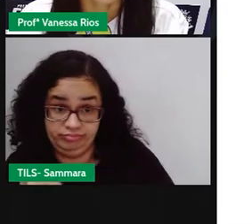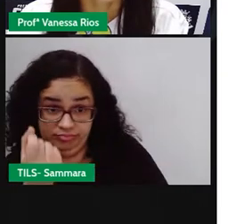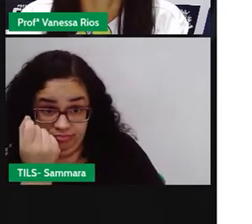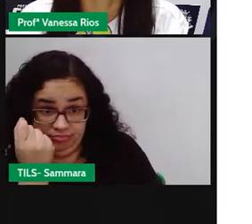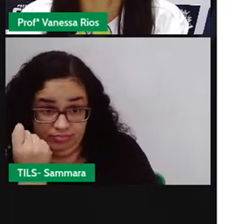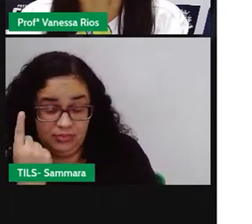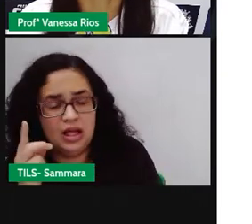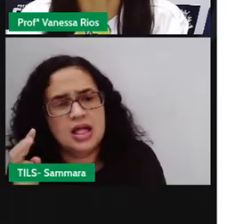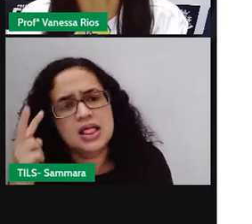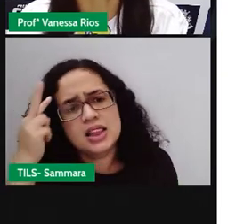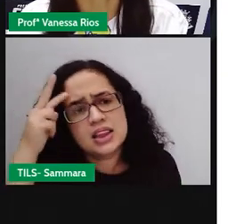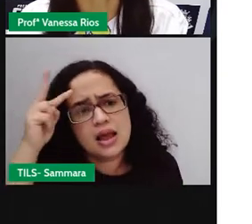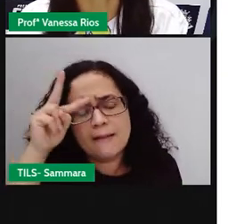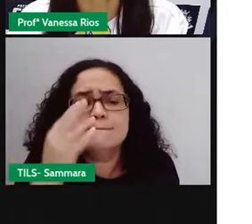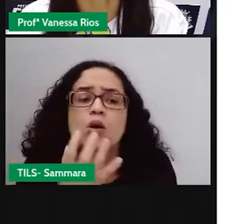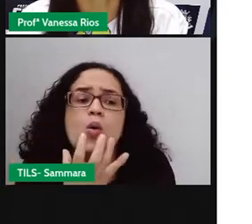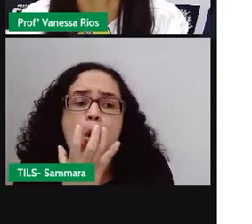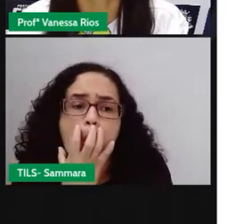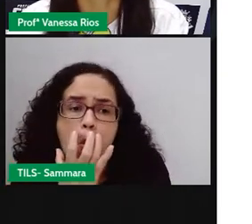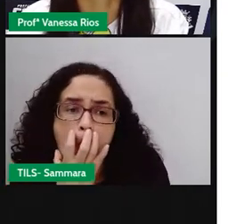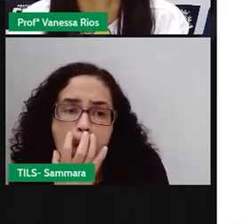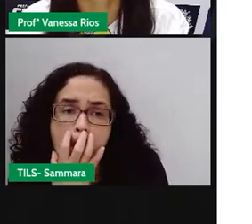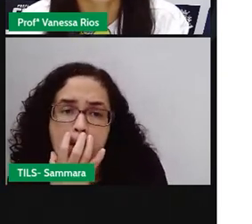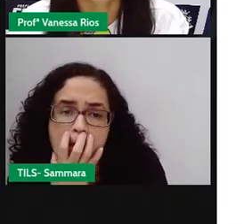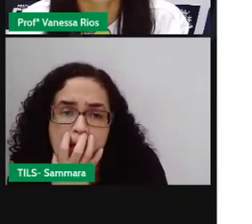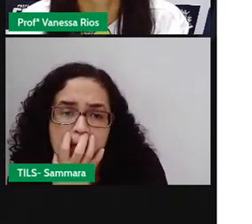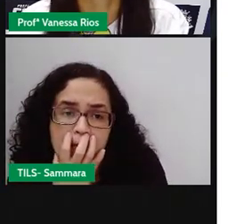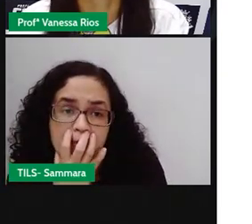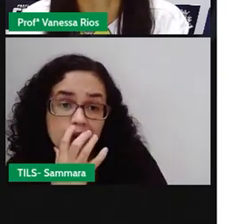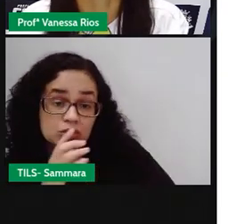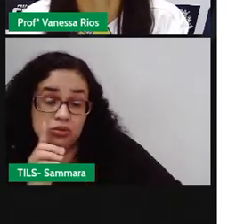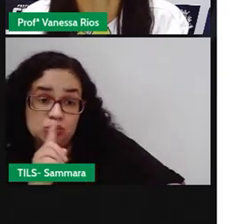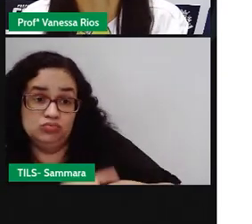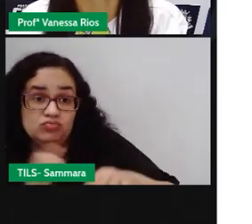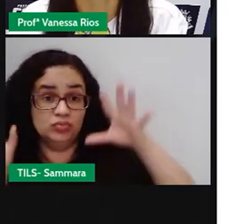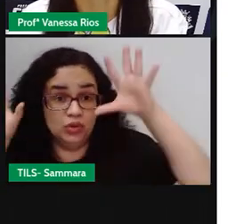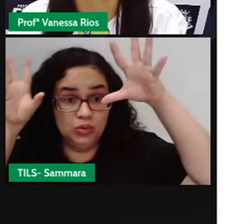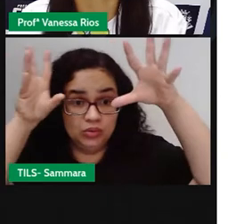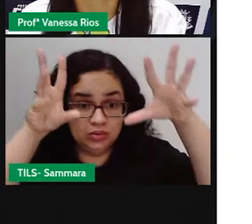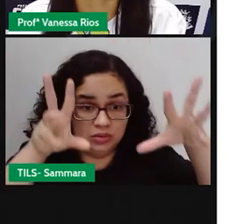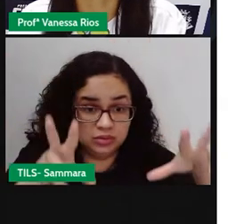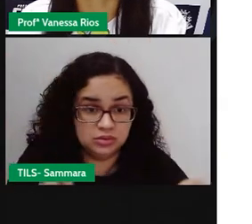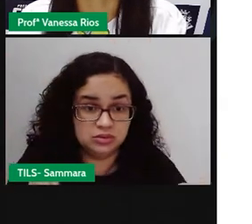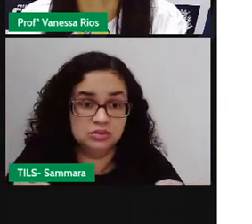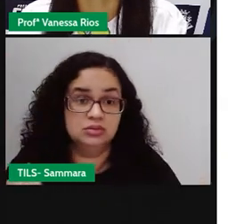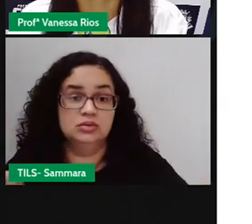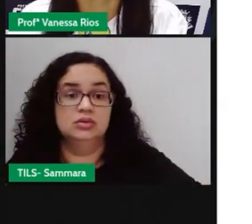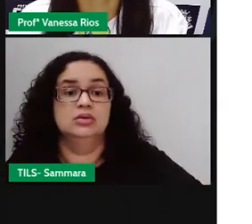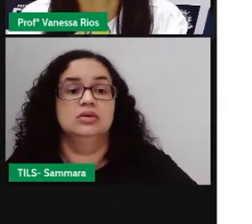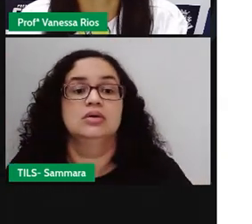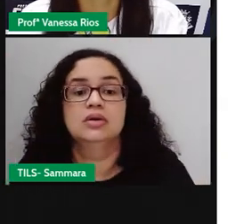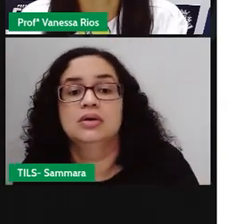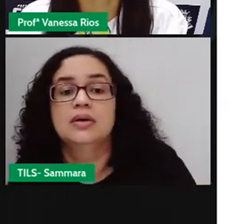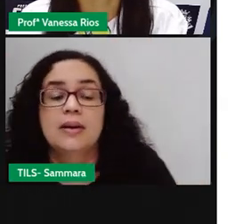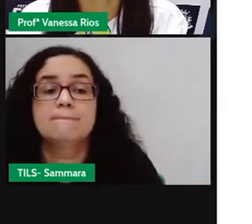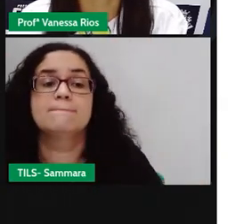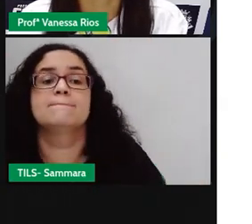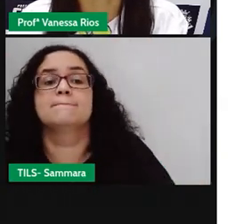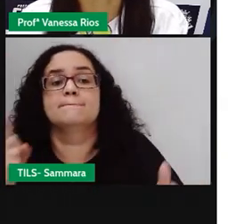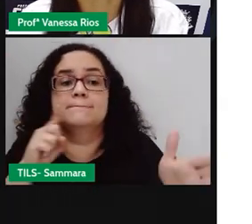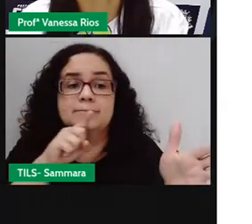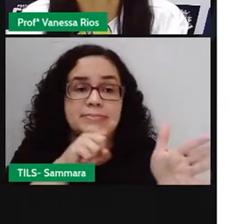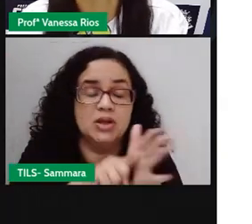esquisito, lembrou-se do cachorro. Foi justamente a hora em que o bicho apareceu e foi fazendo as